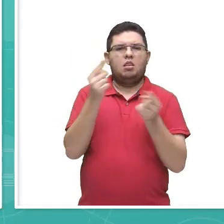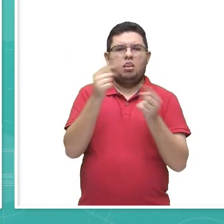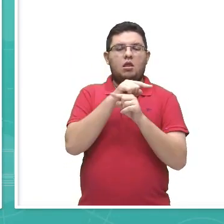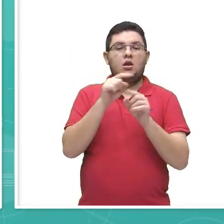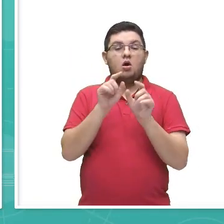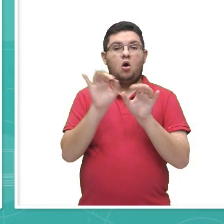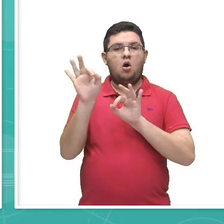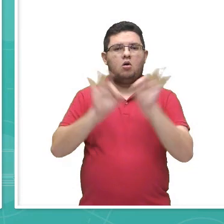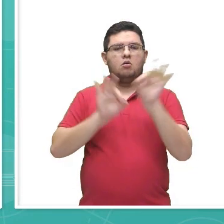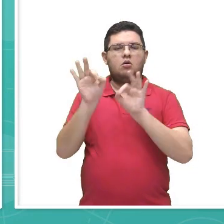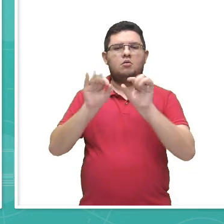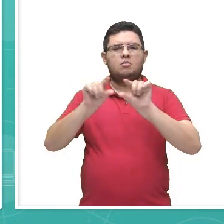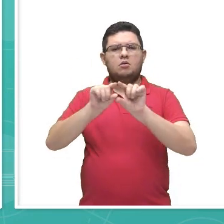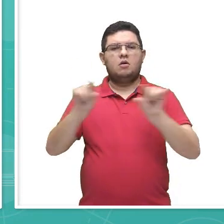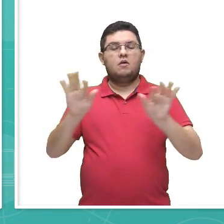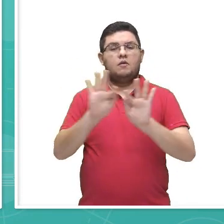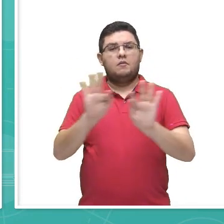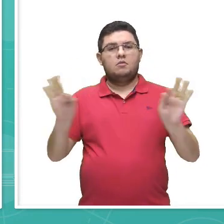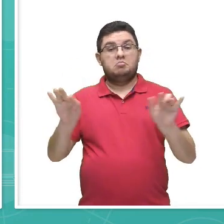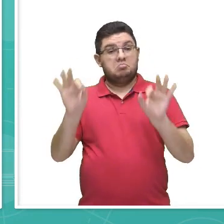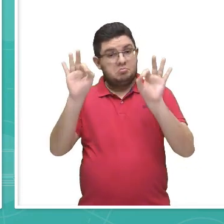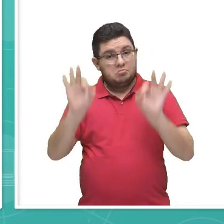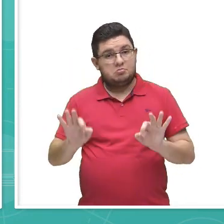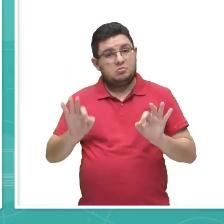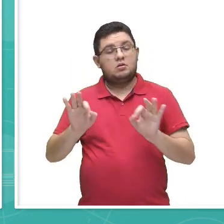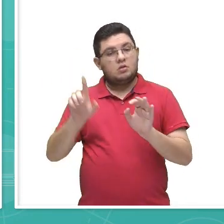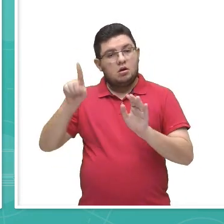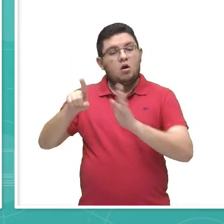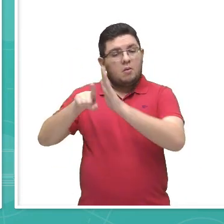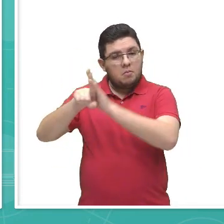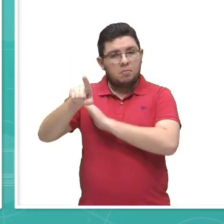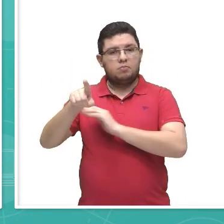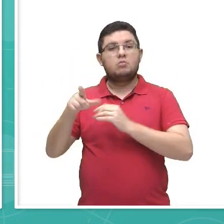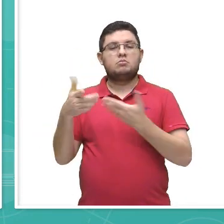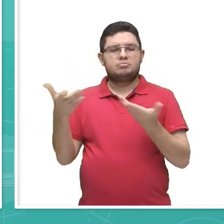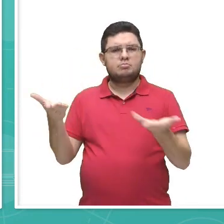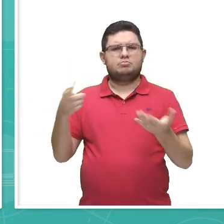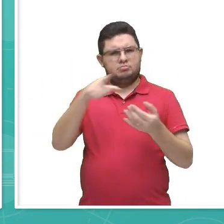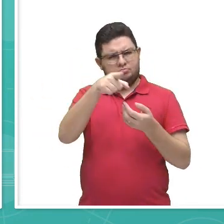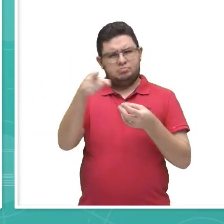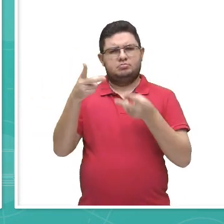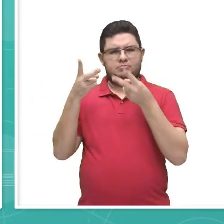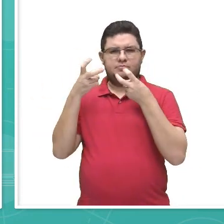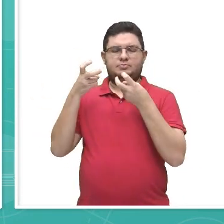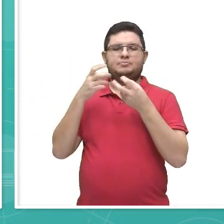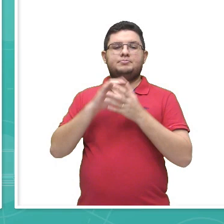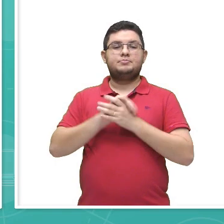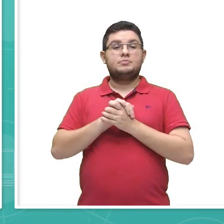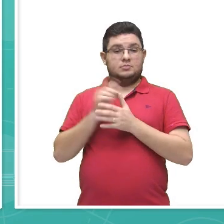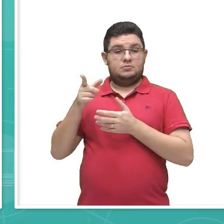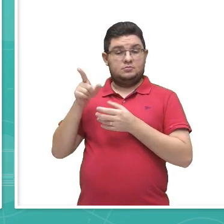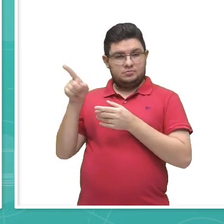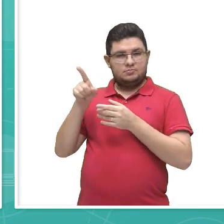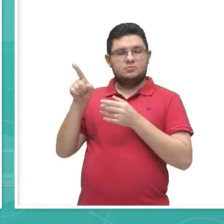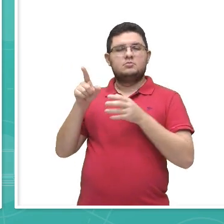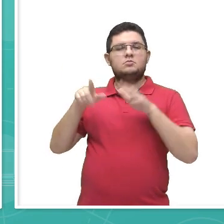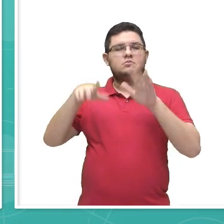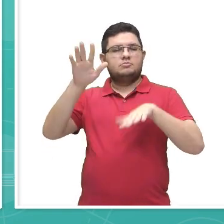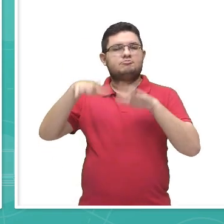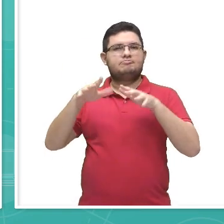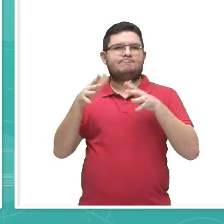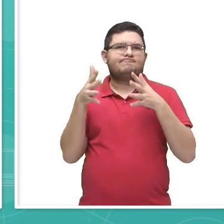então. Olha só, gente. Realmente, esse tipo de pergunta é pergunta pegadinha, acontece